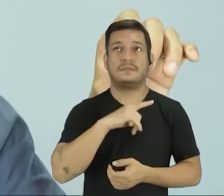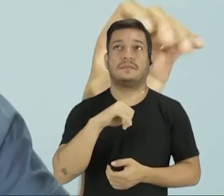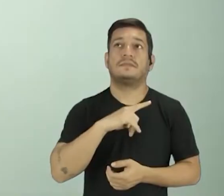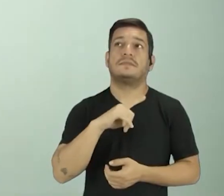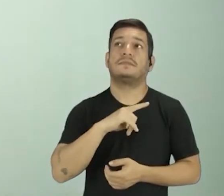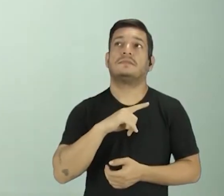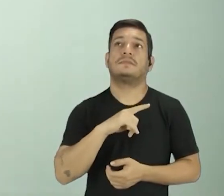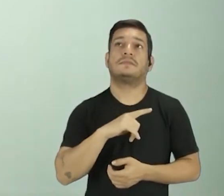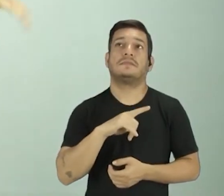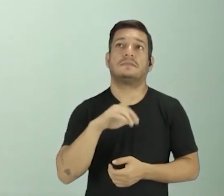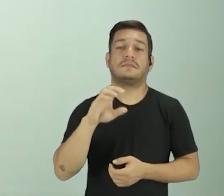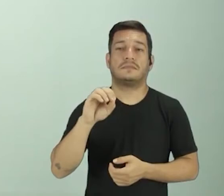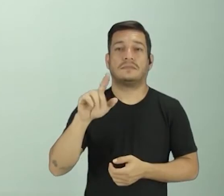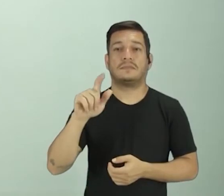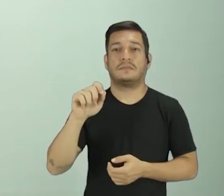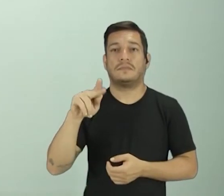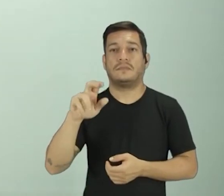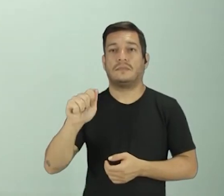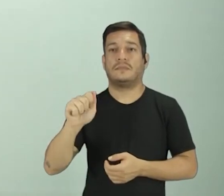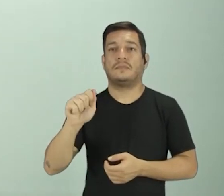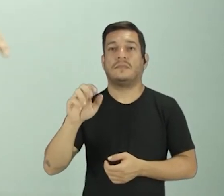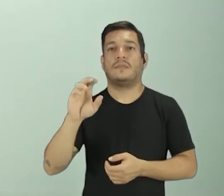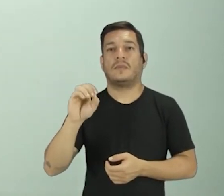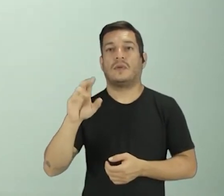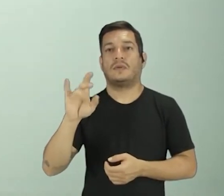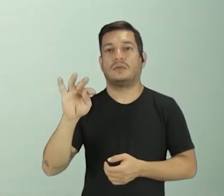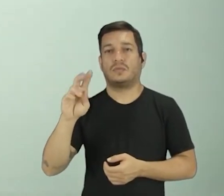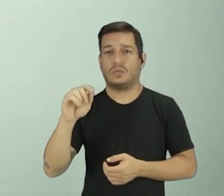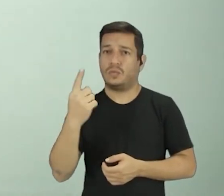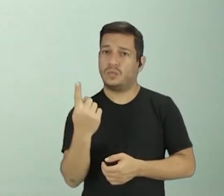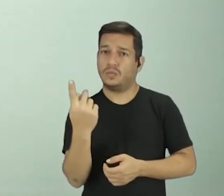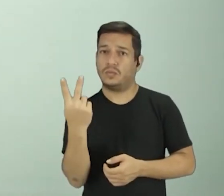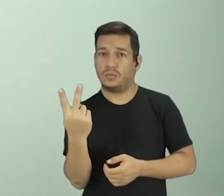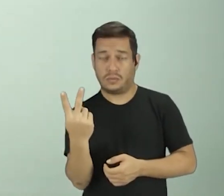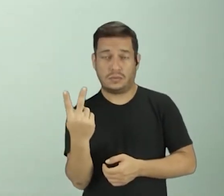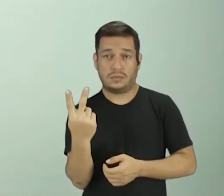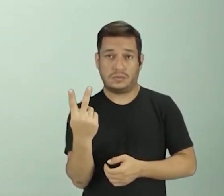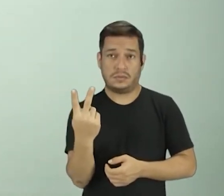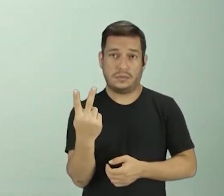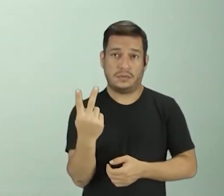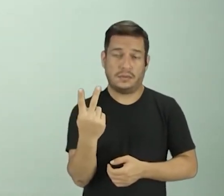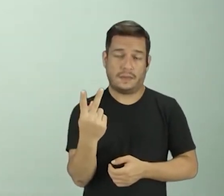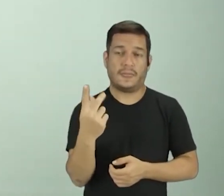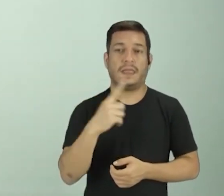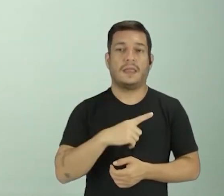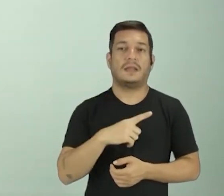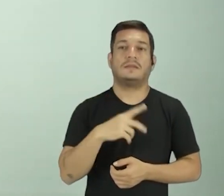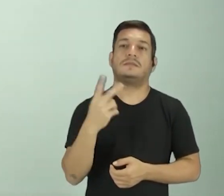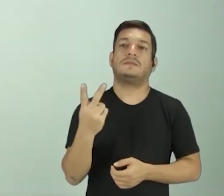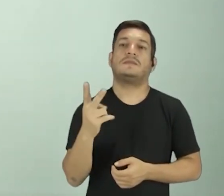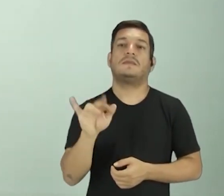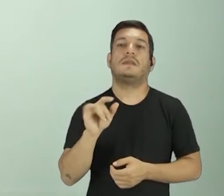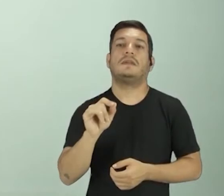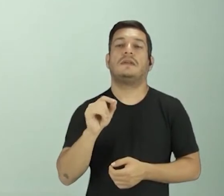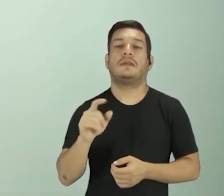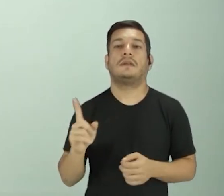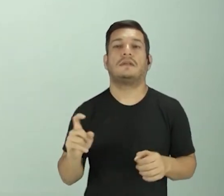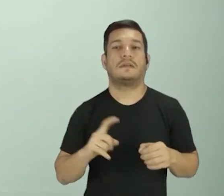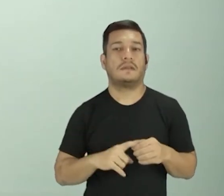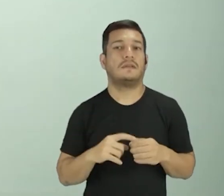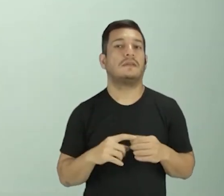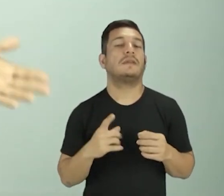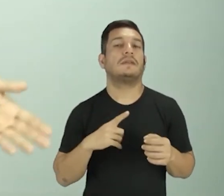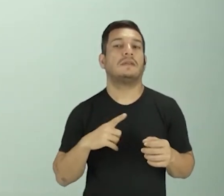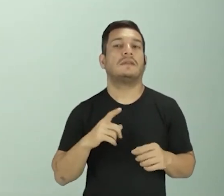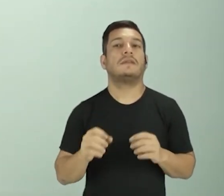temos a oogônia, o oócito 1, o oócito 2, né? E aí o oócito 2 vai ser fecundado, vai dar